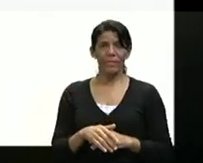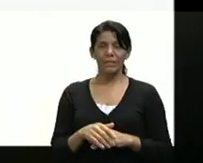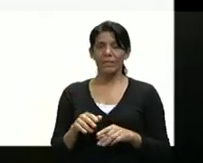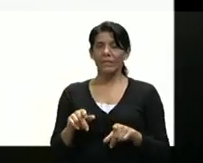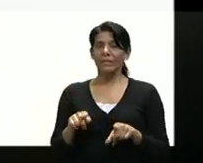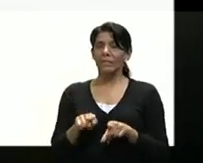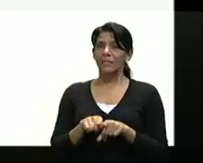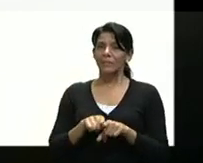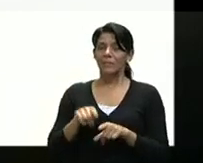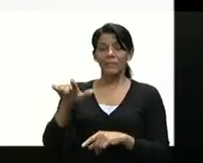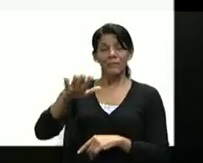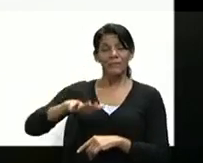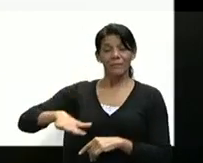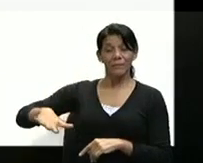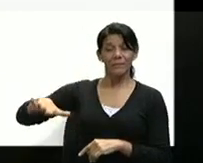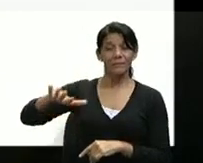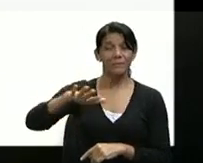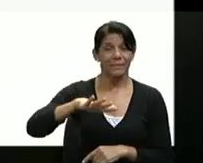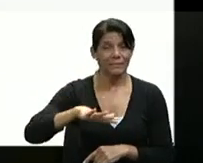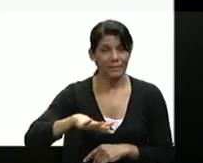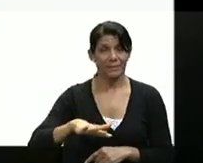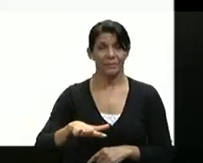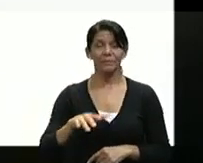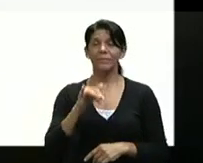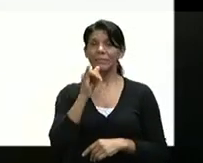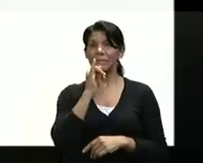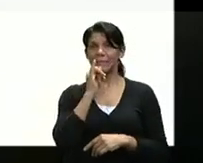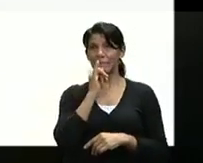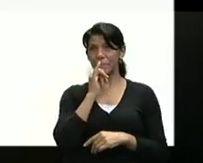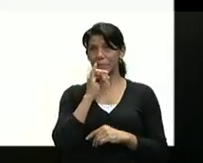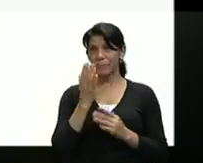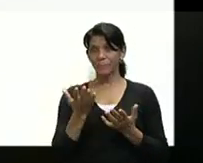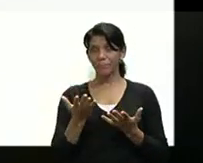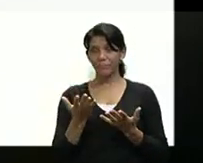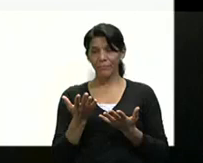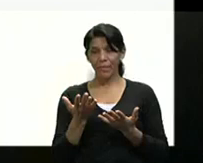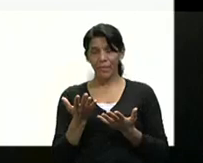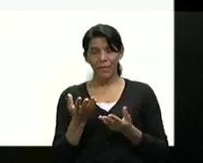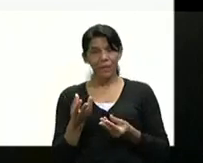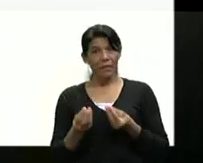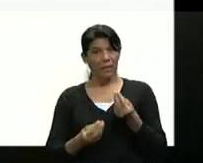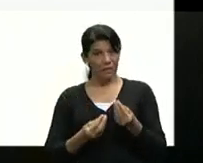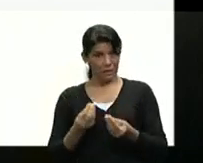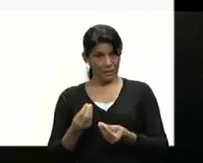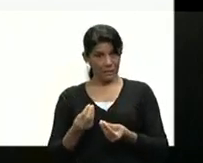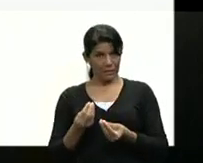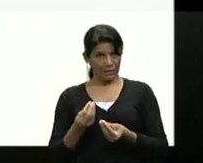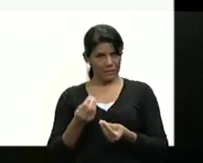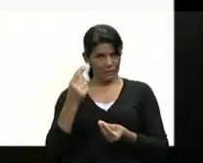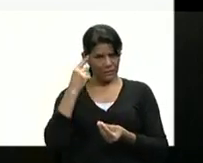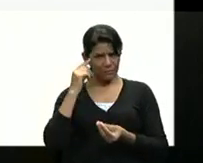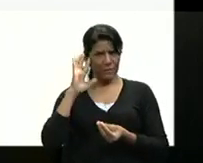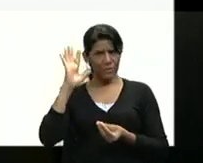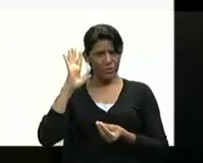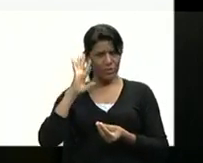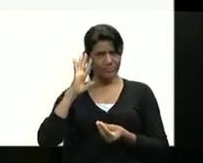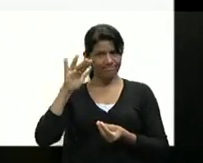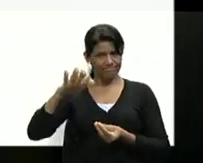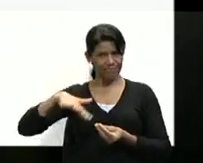Aspectos ambientais, né? E se a gente levar isso para o trânsito,